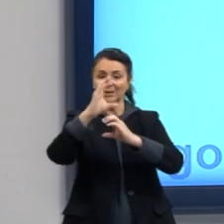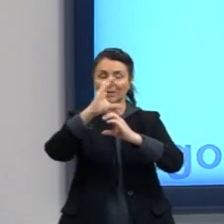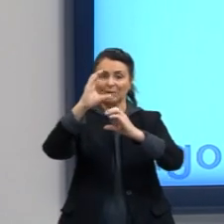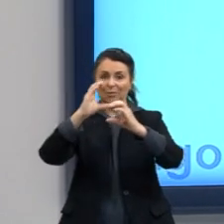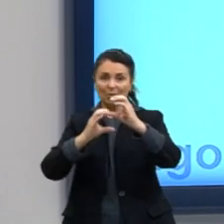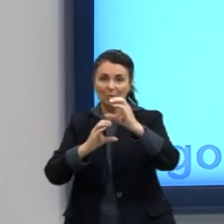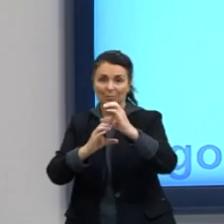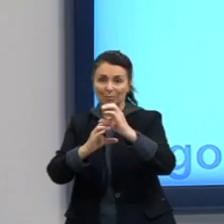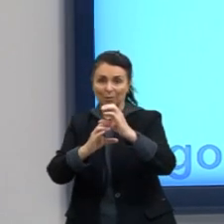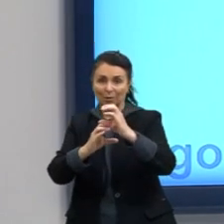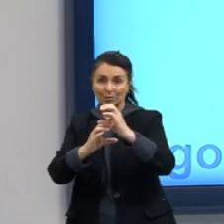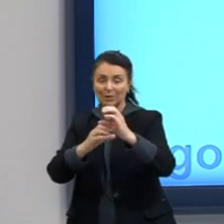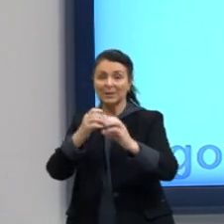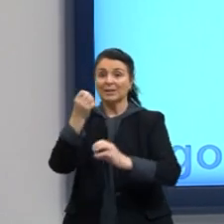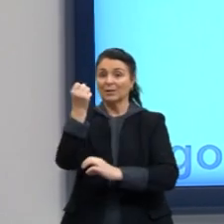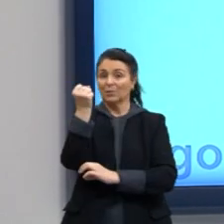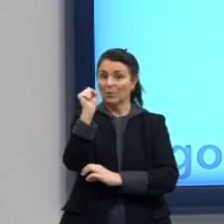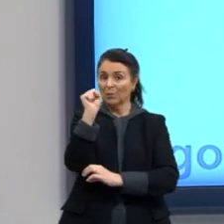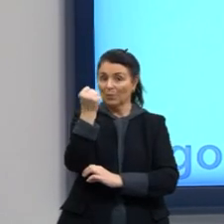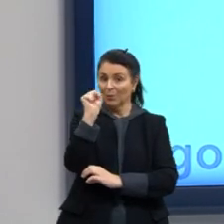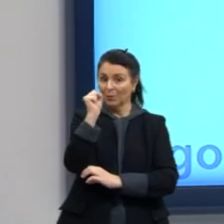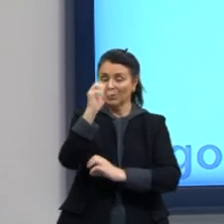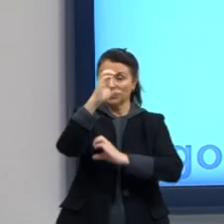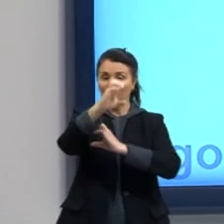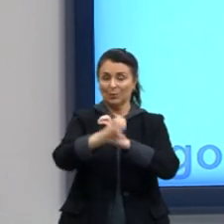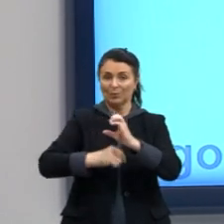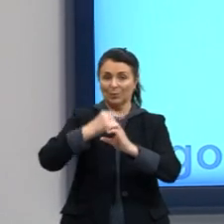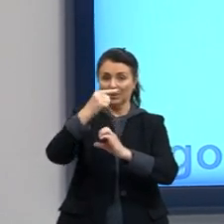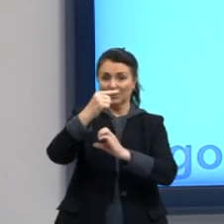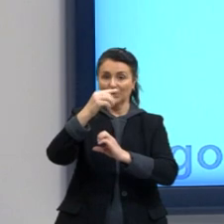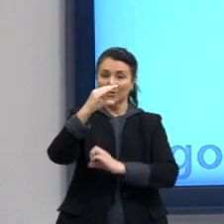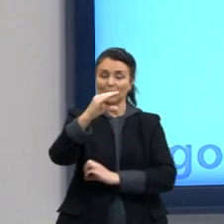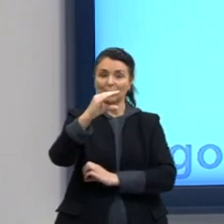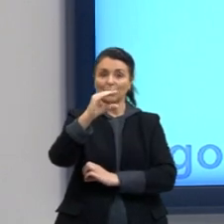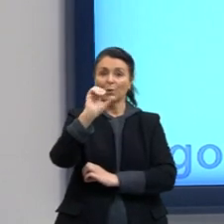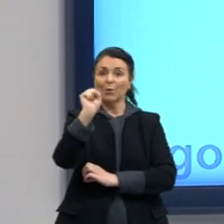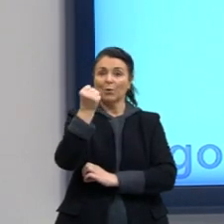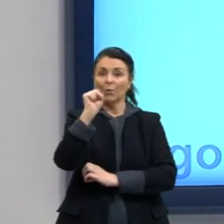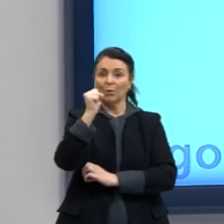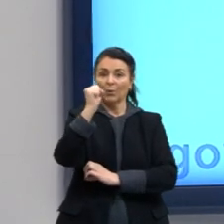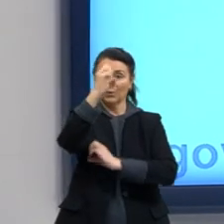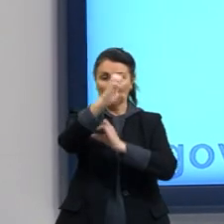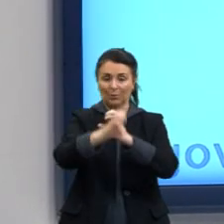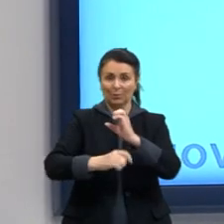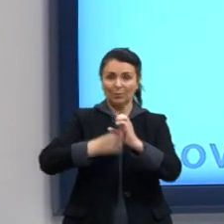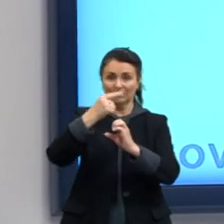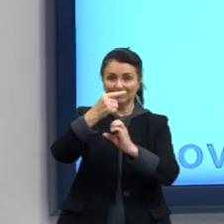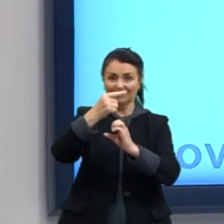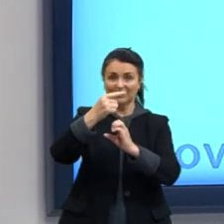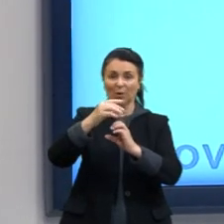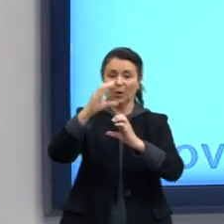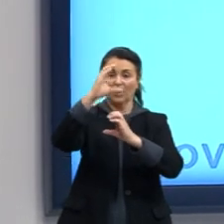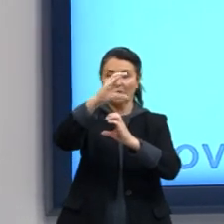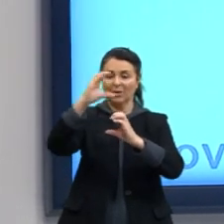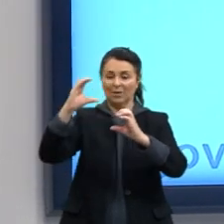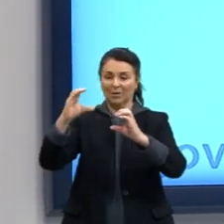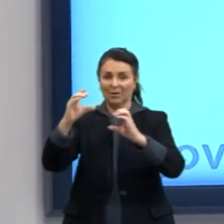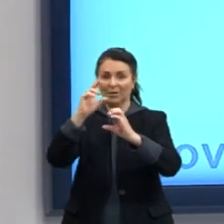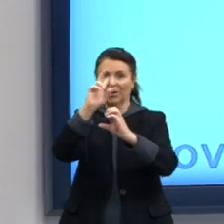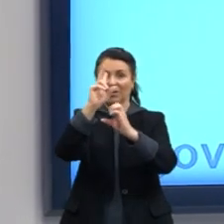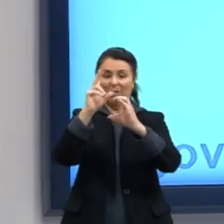os meus oito elétrons do carbono né se eu tomar todas as bolinhas aqui que simbolizam elétrons eu vou ter os meus